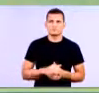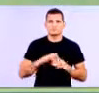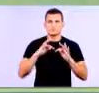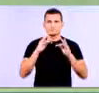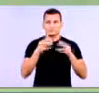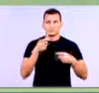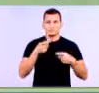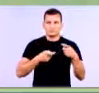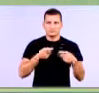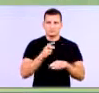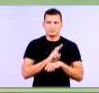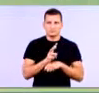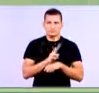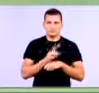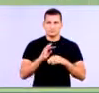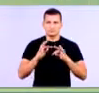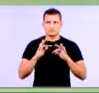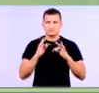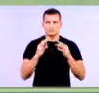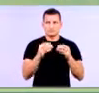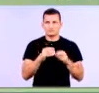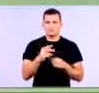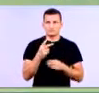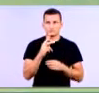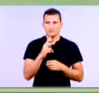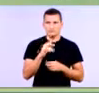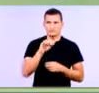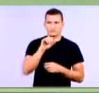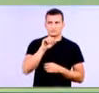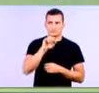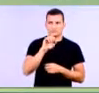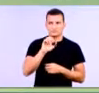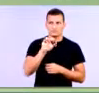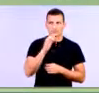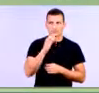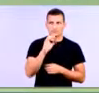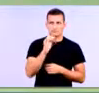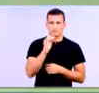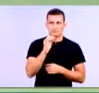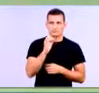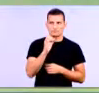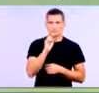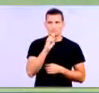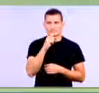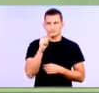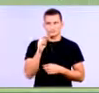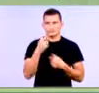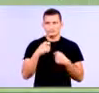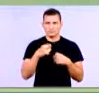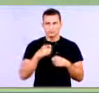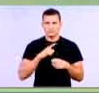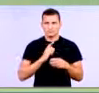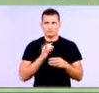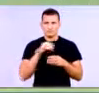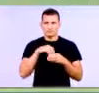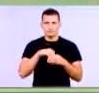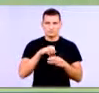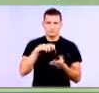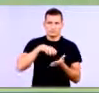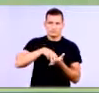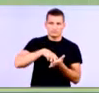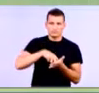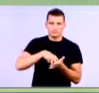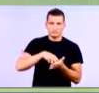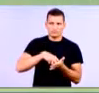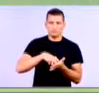política de segurança, em todas as suas seções, deve incluir penalidades para inibir